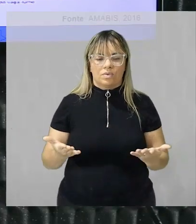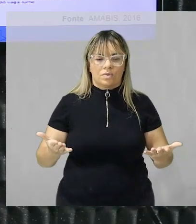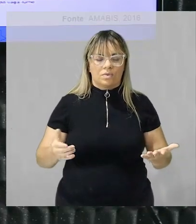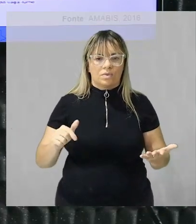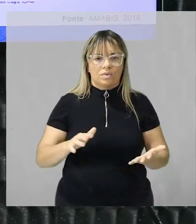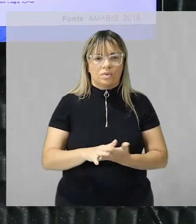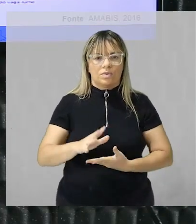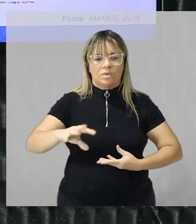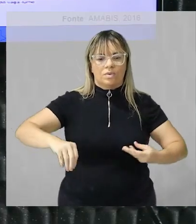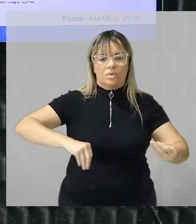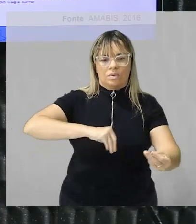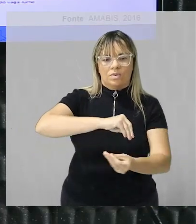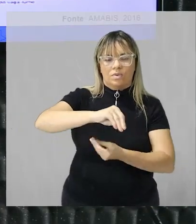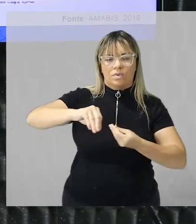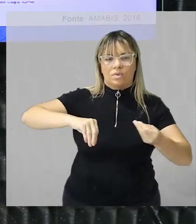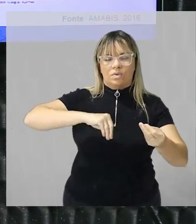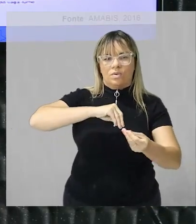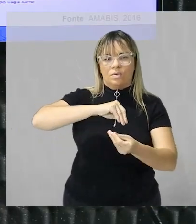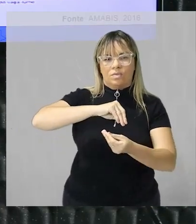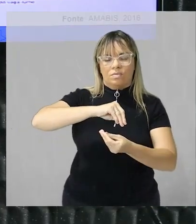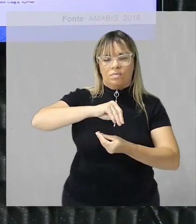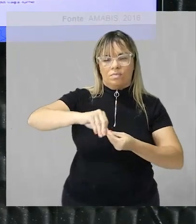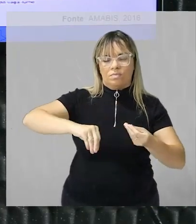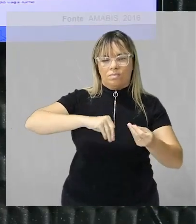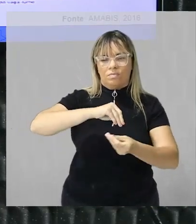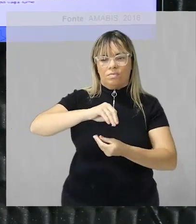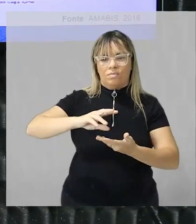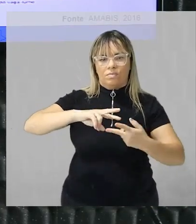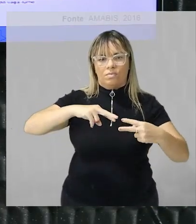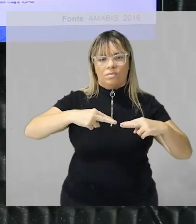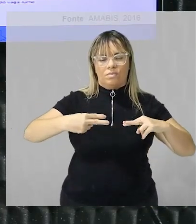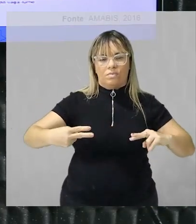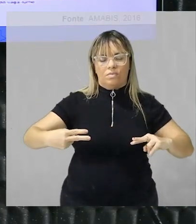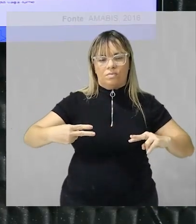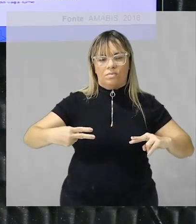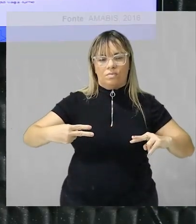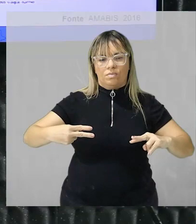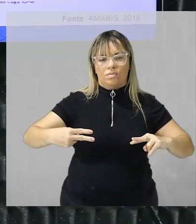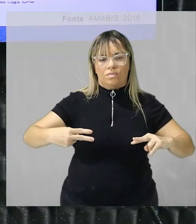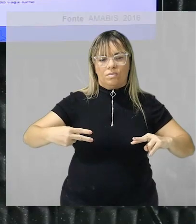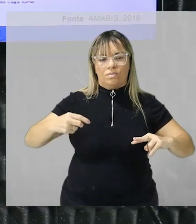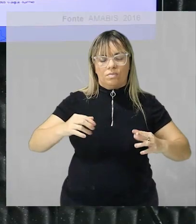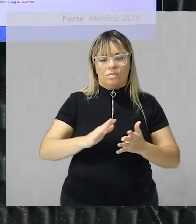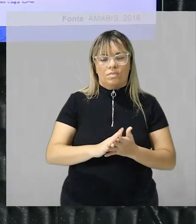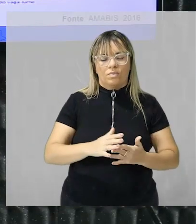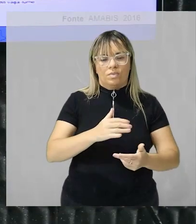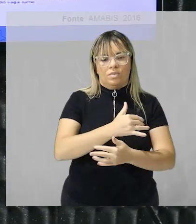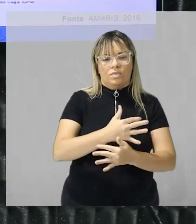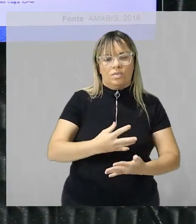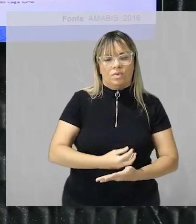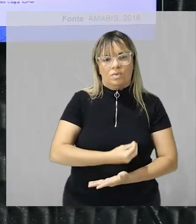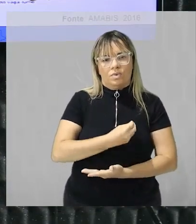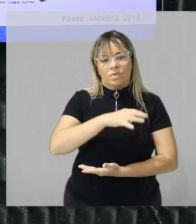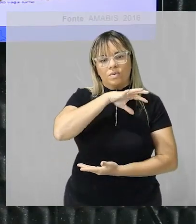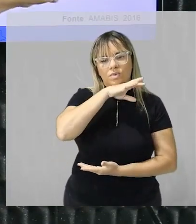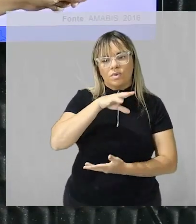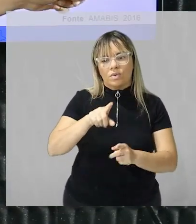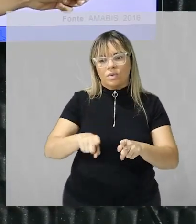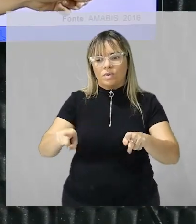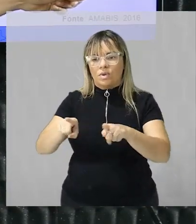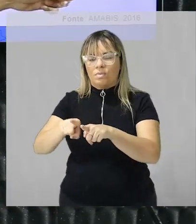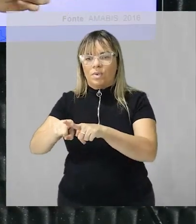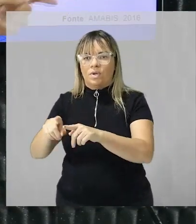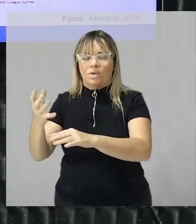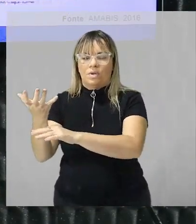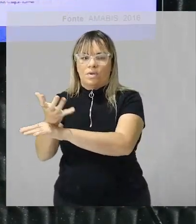conseguimos misturar o material genético de animais com o material genético de